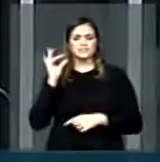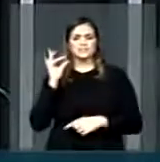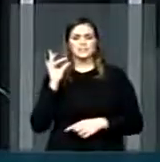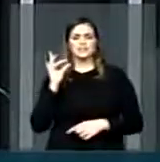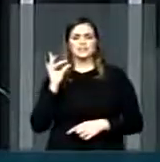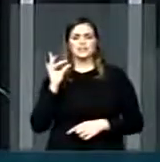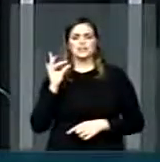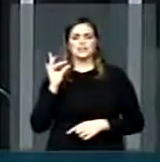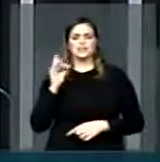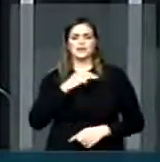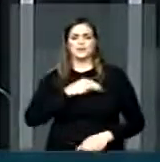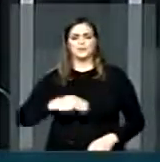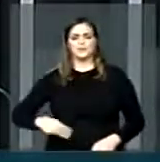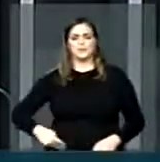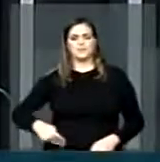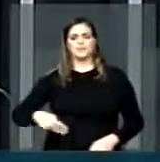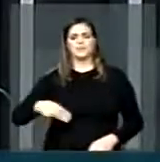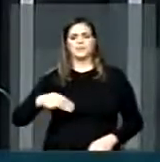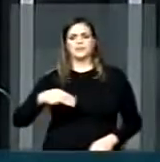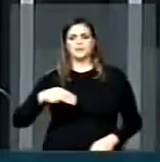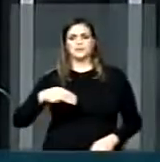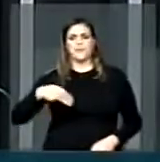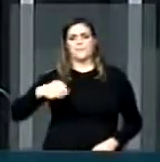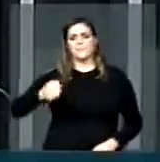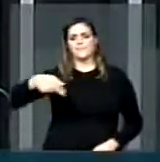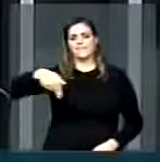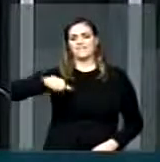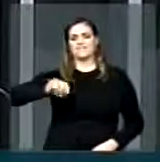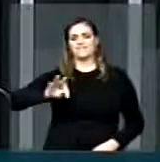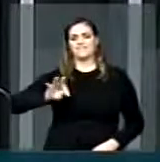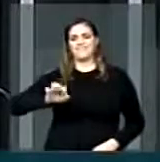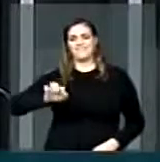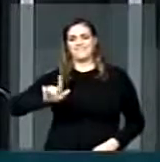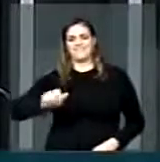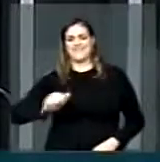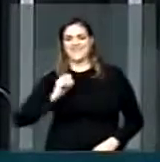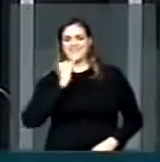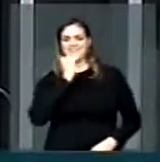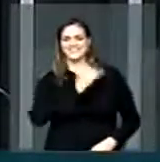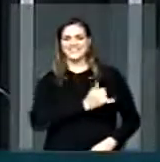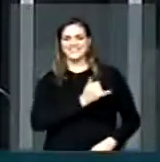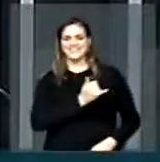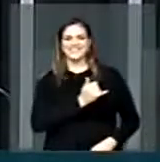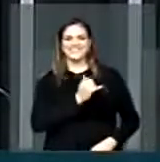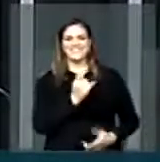o acento aqui, Manteiga, uma informação